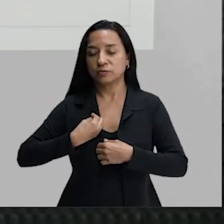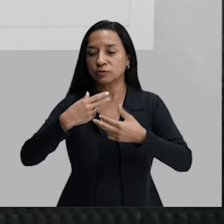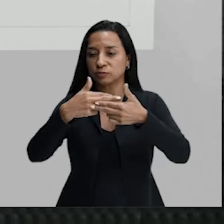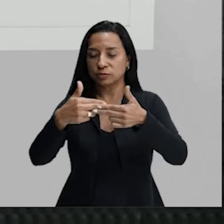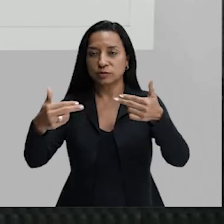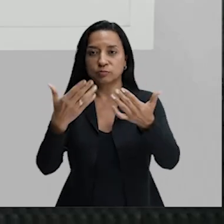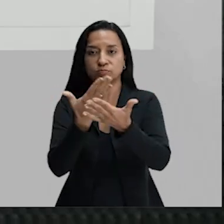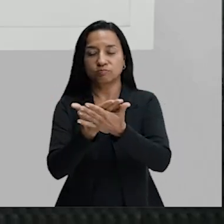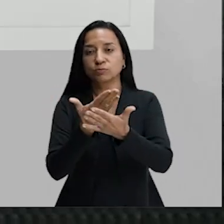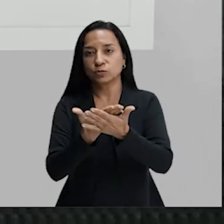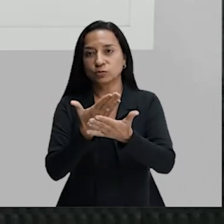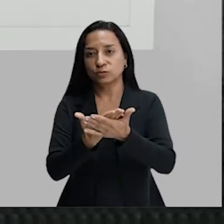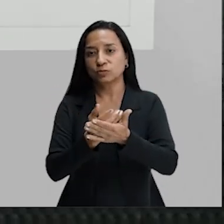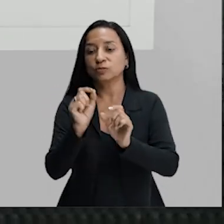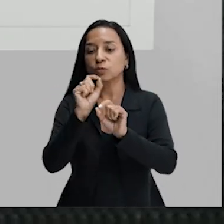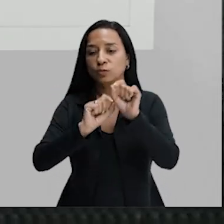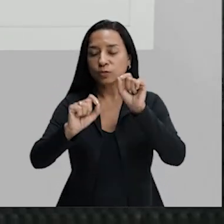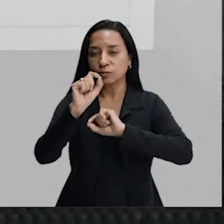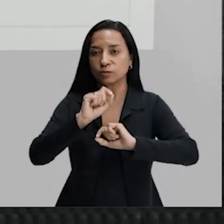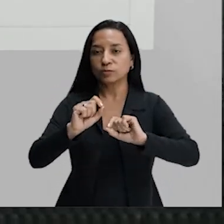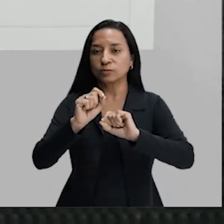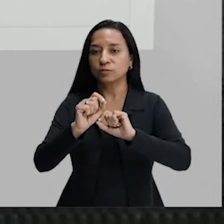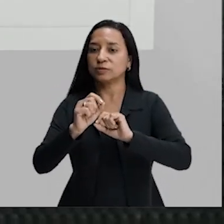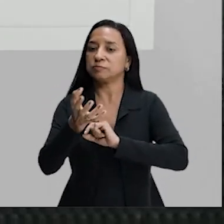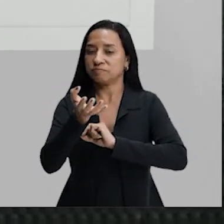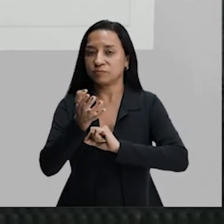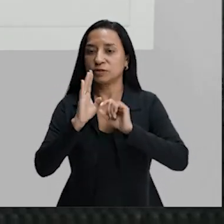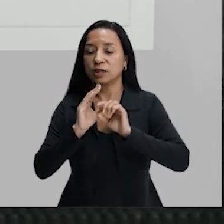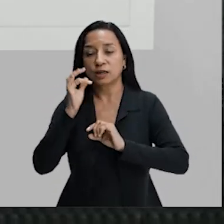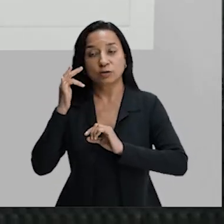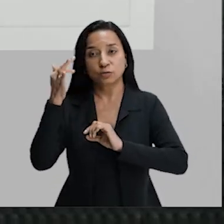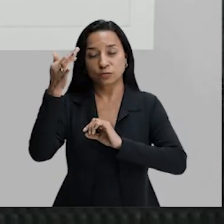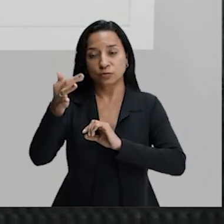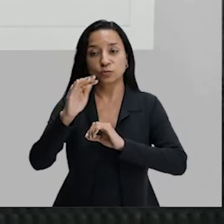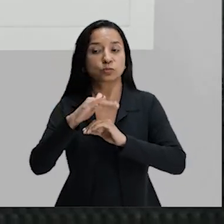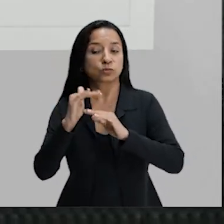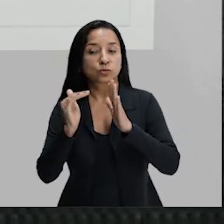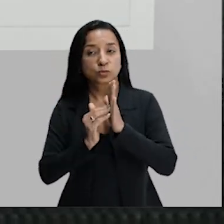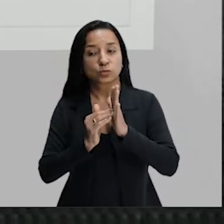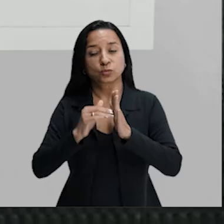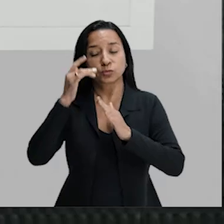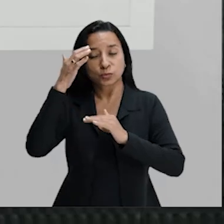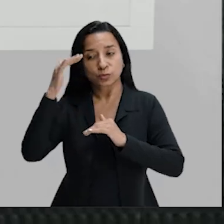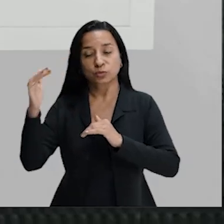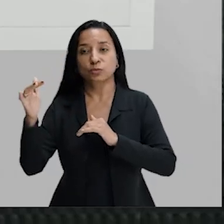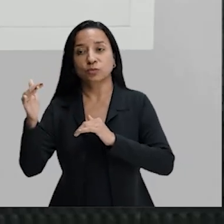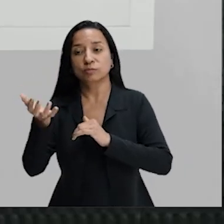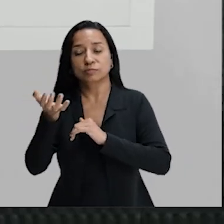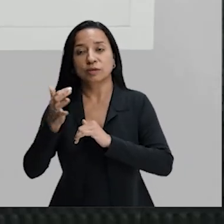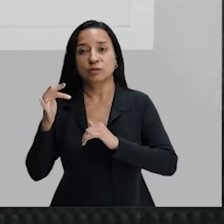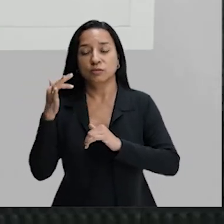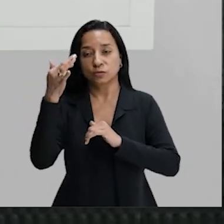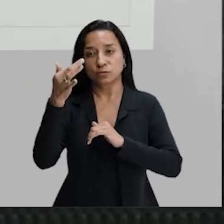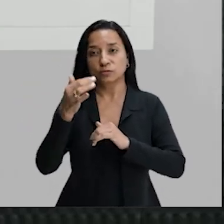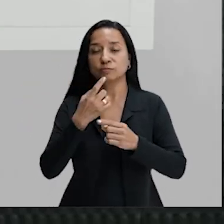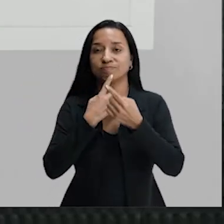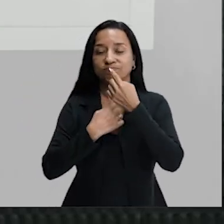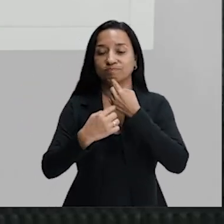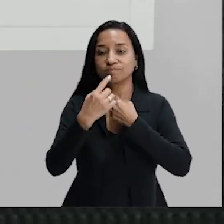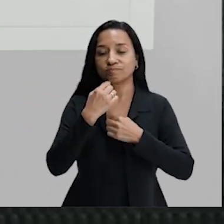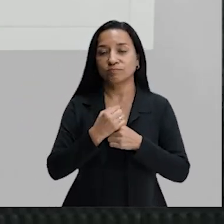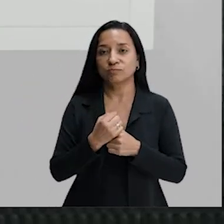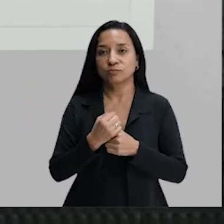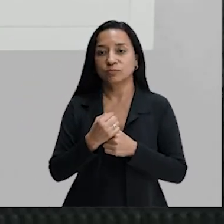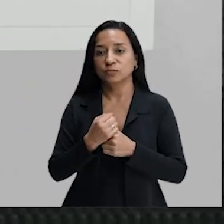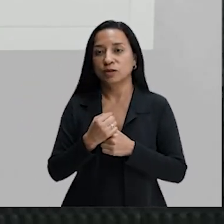que vocês estudam, naquilo que vocês almejam, em tudo aquilo que vocês, na verdade, sonham, tá? Mas eu quero te chamar a atenção para uma coisa